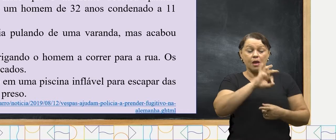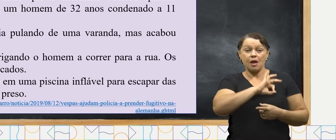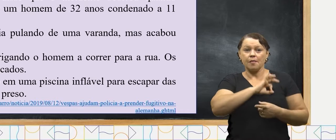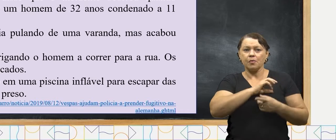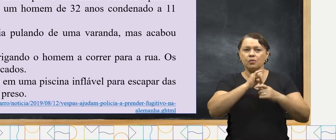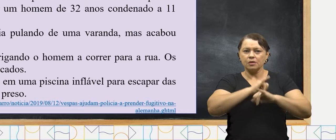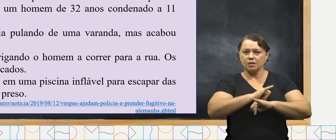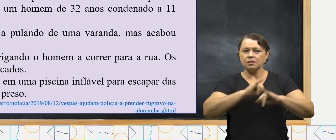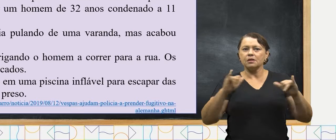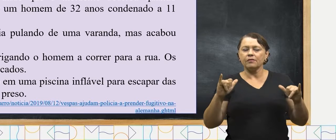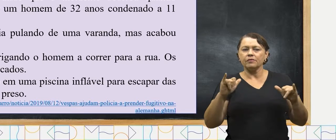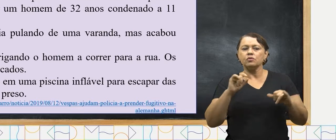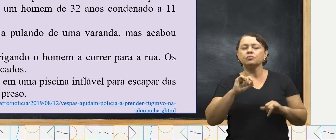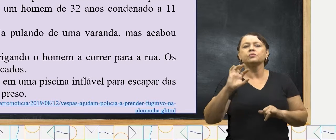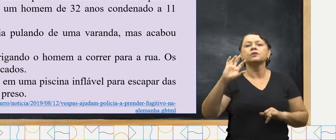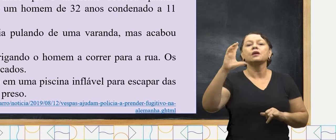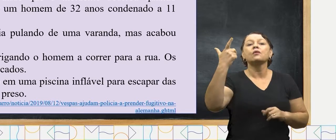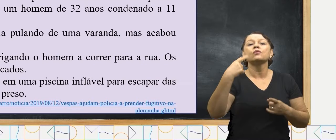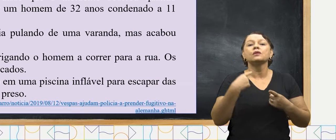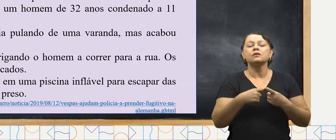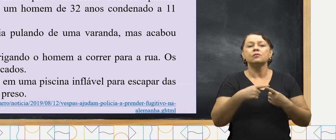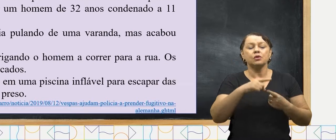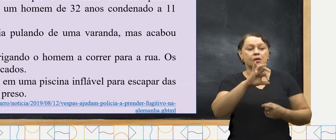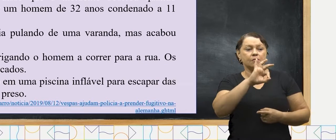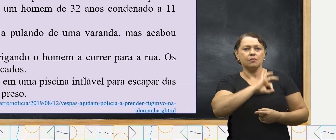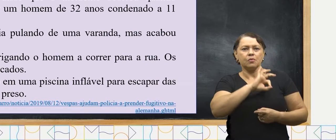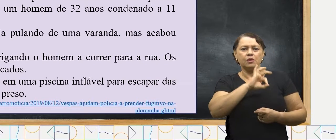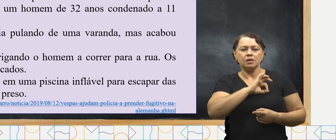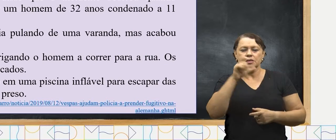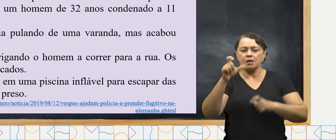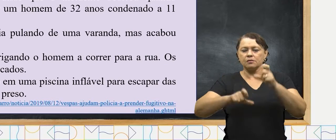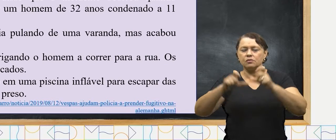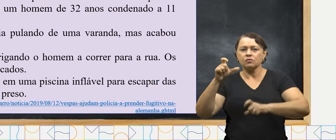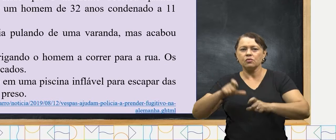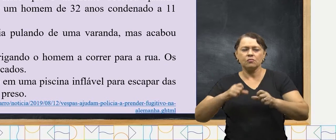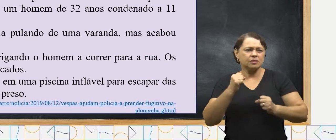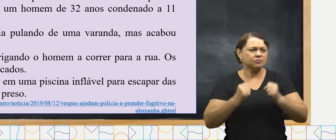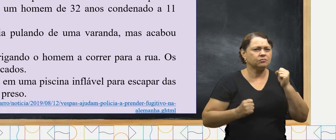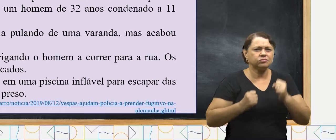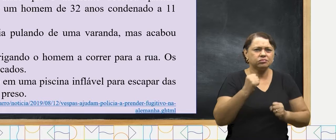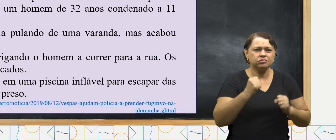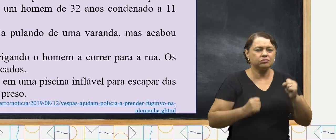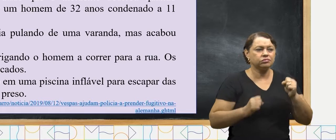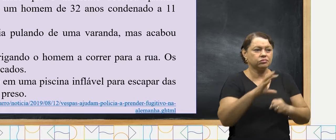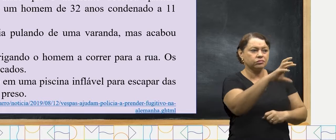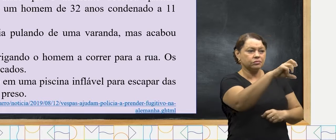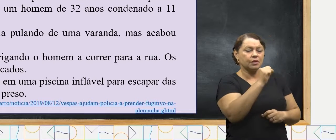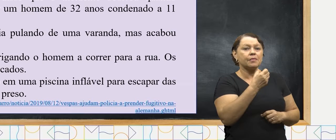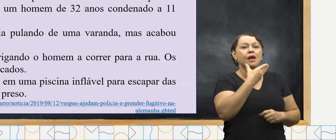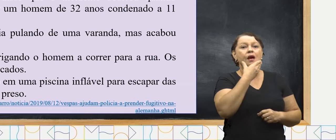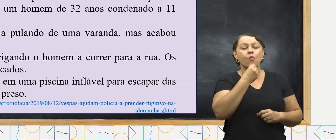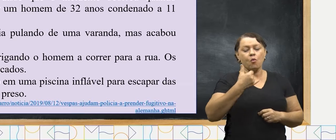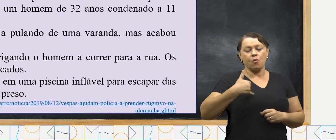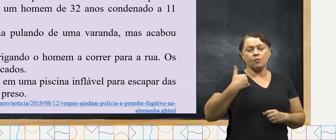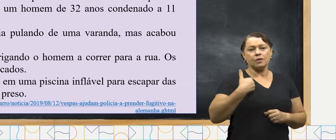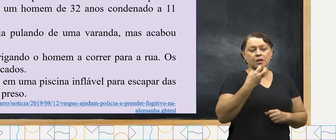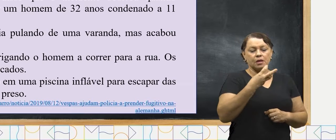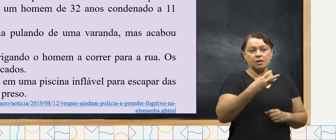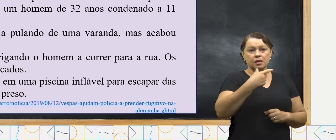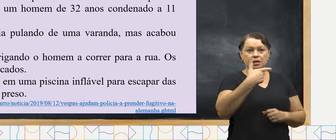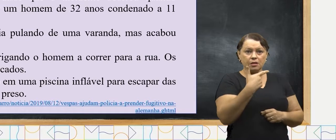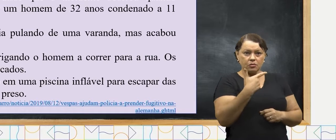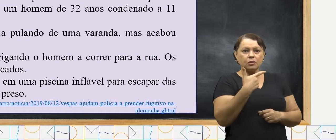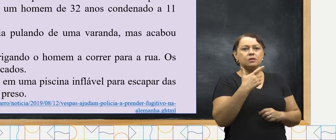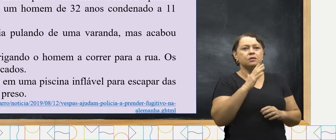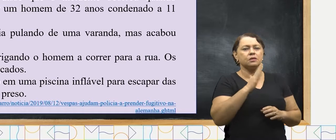o incidente ocorreu quando policiais tentavam prender um homem de 32 anos